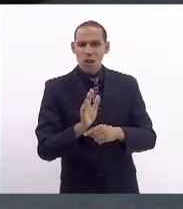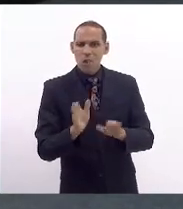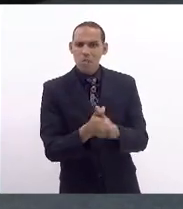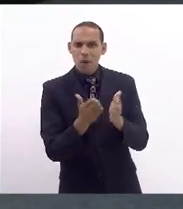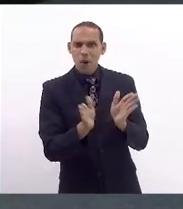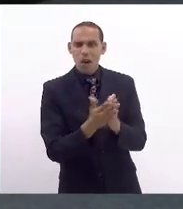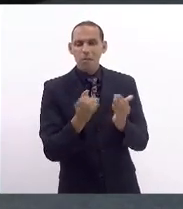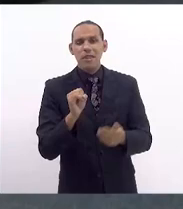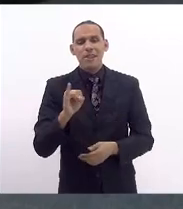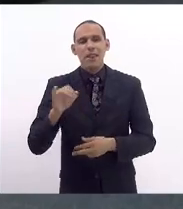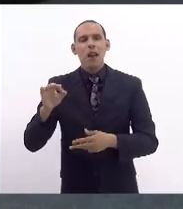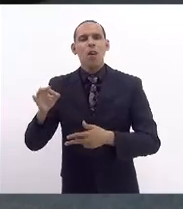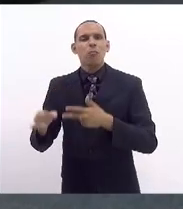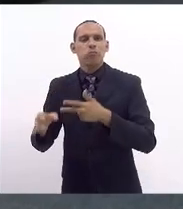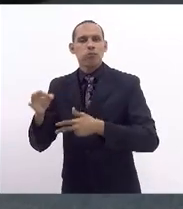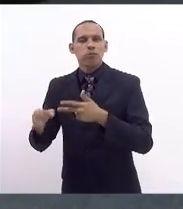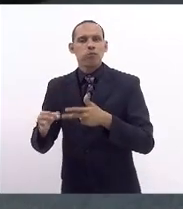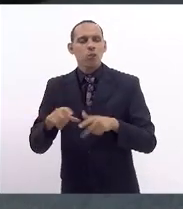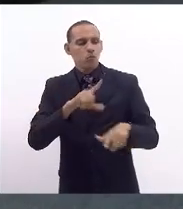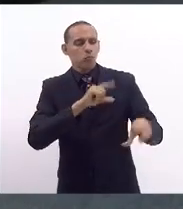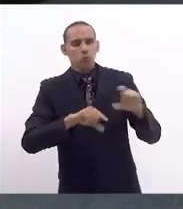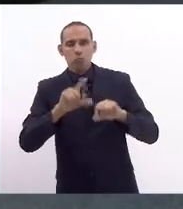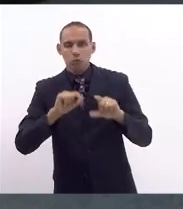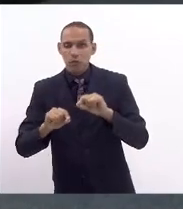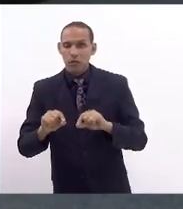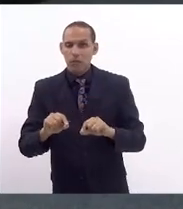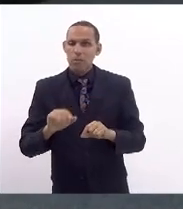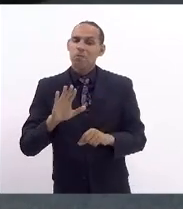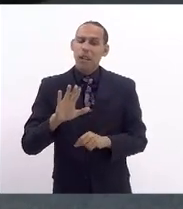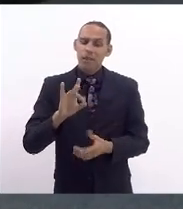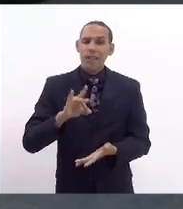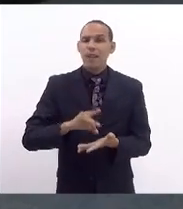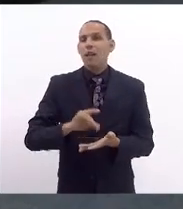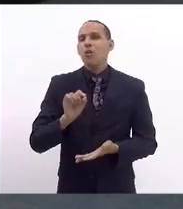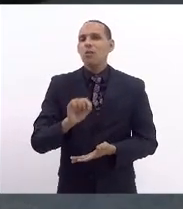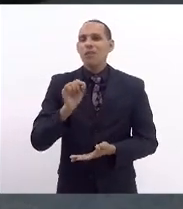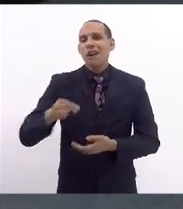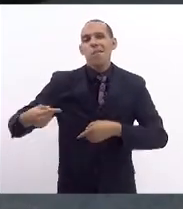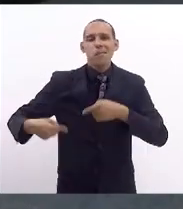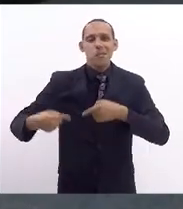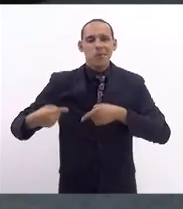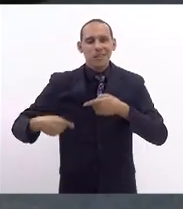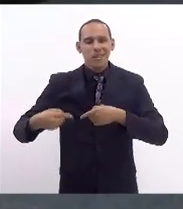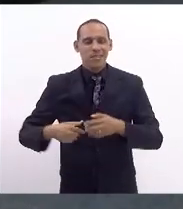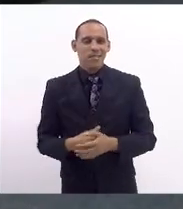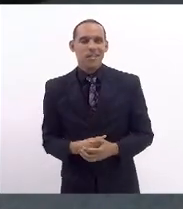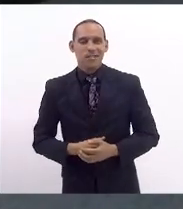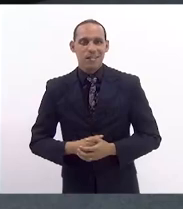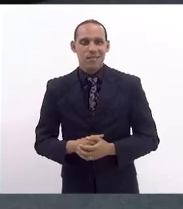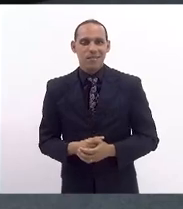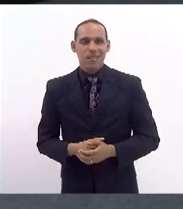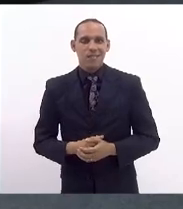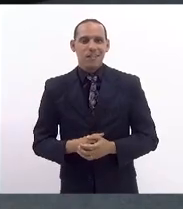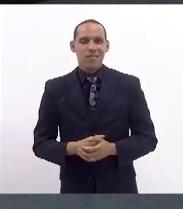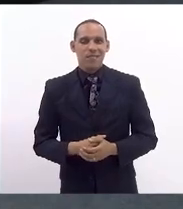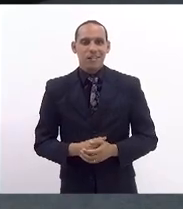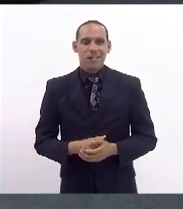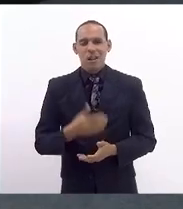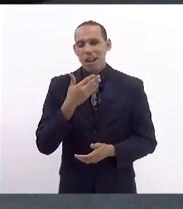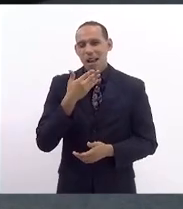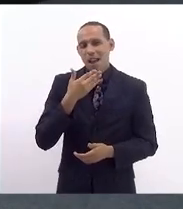quando o judiciário assim os nomes mais fato é que a política e